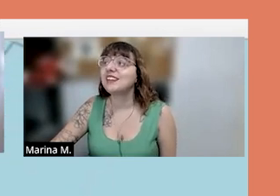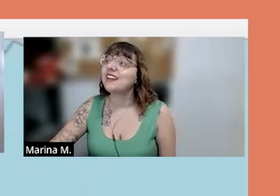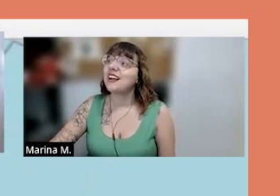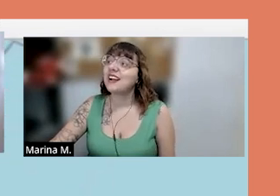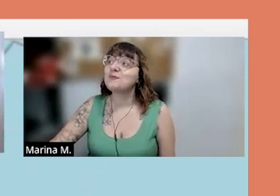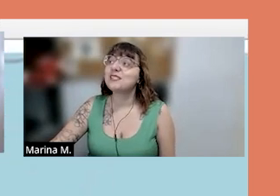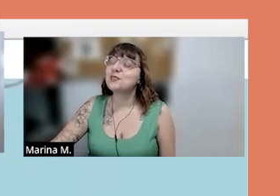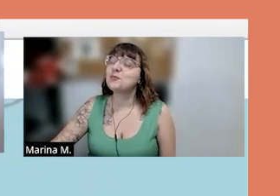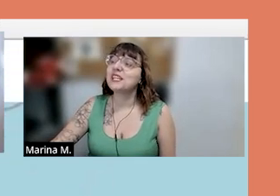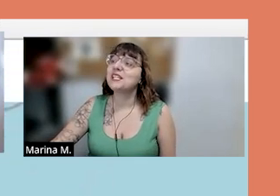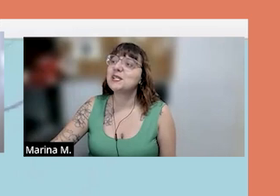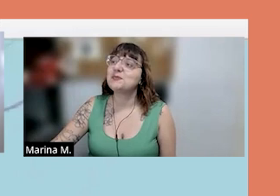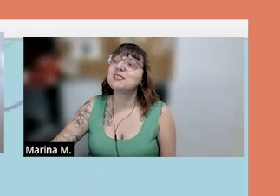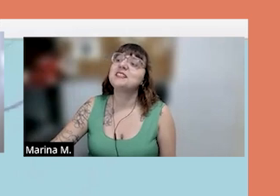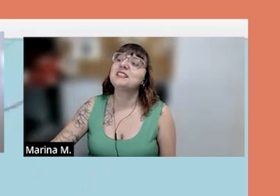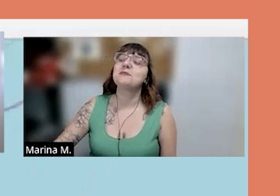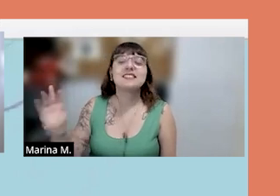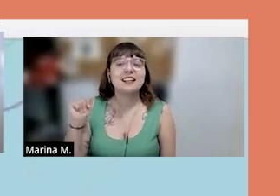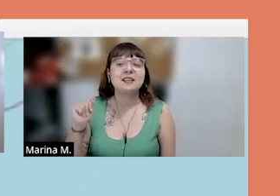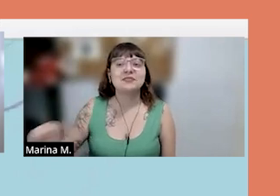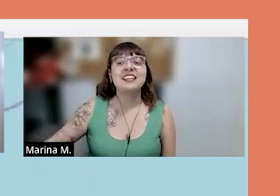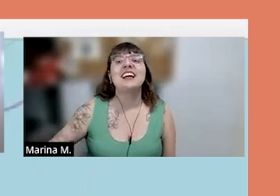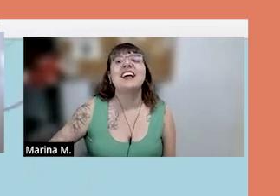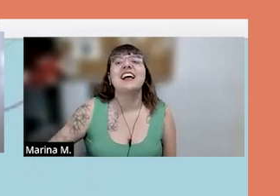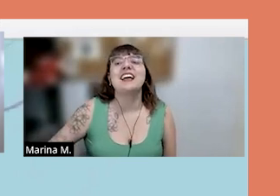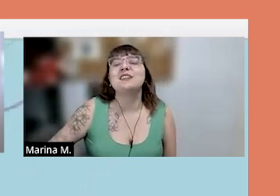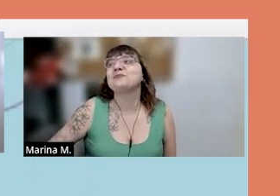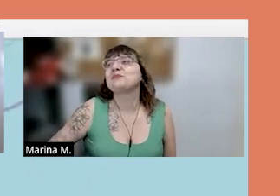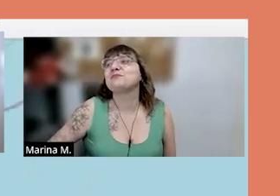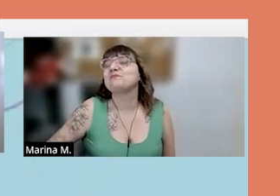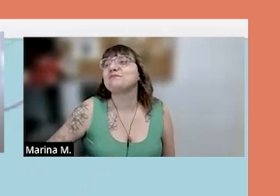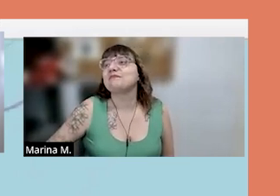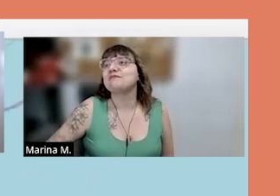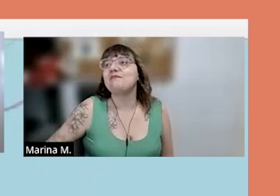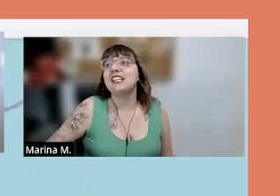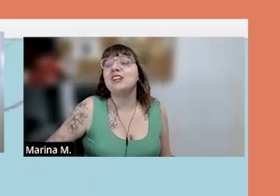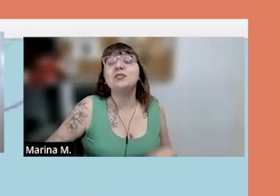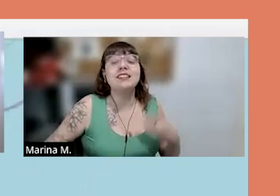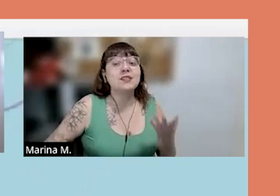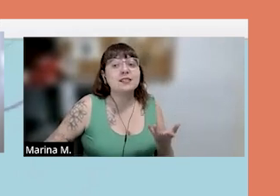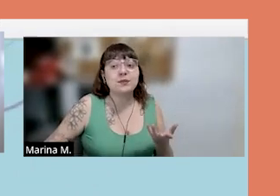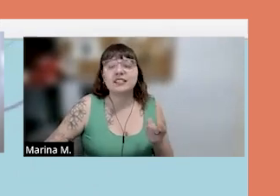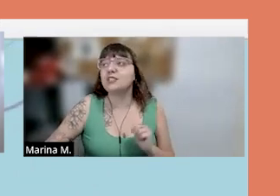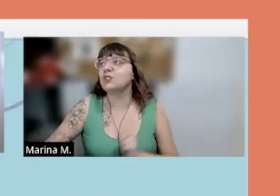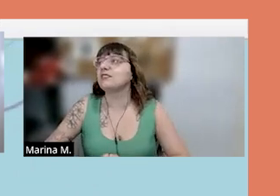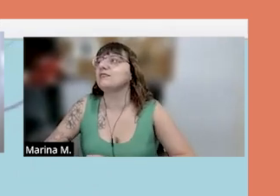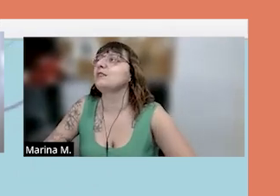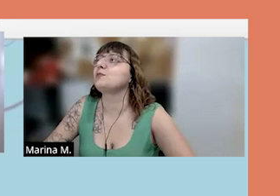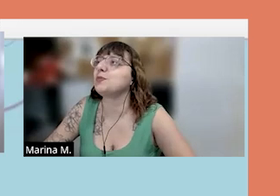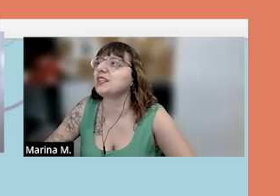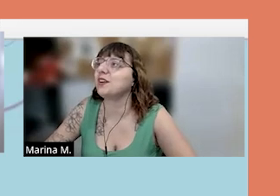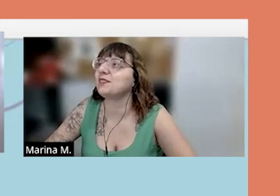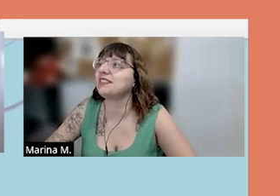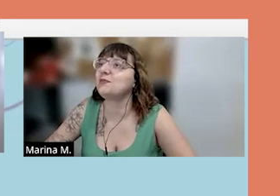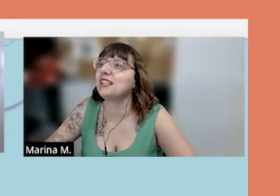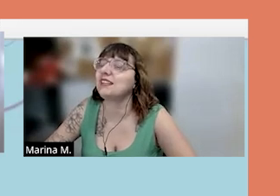Santo acaba sendo pequenininho, assim, né? Mas tá aí. É, outra coisa importante, vamos